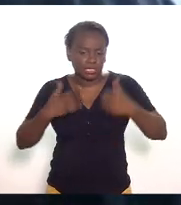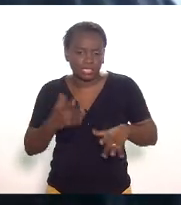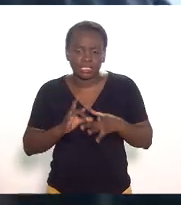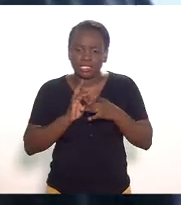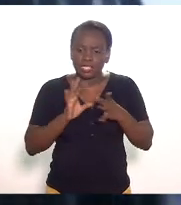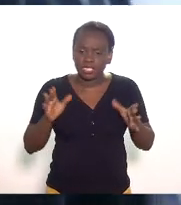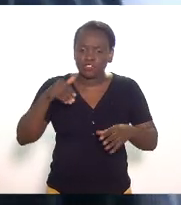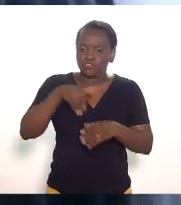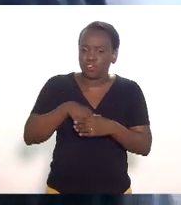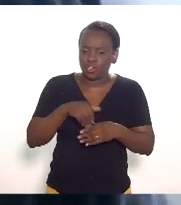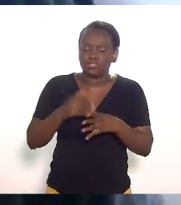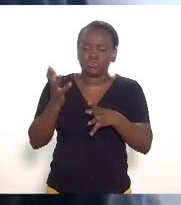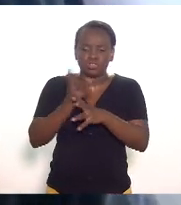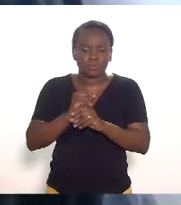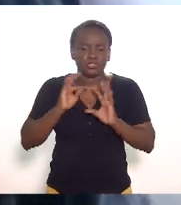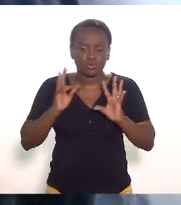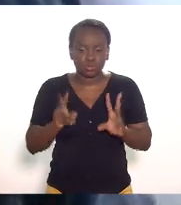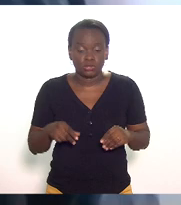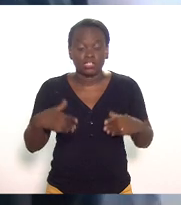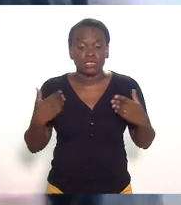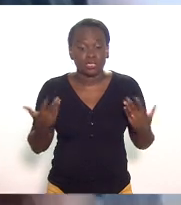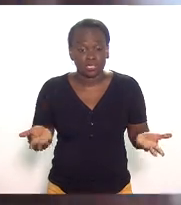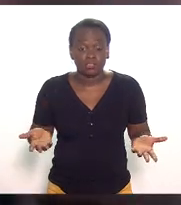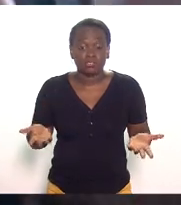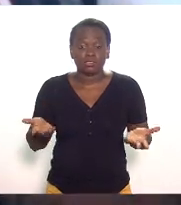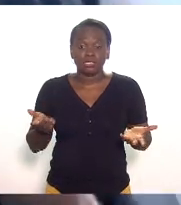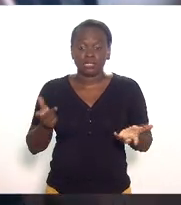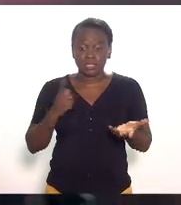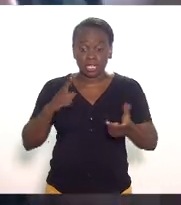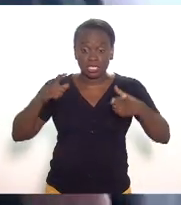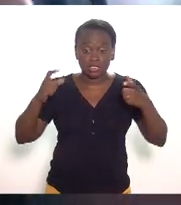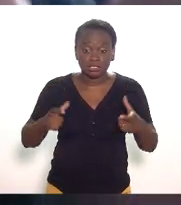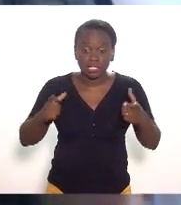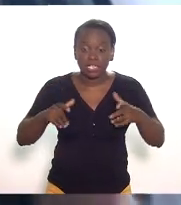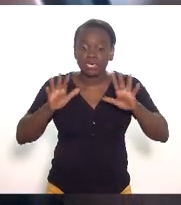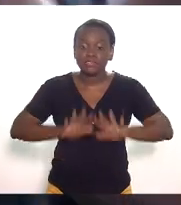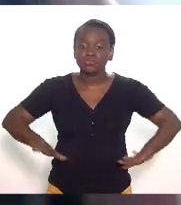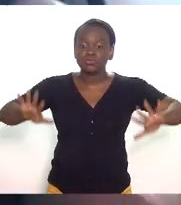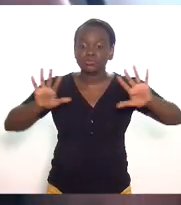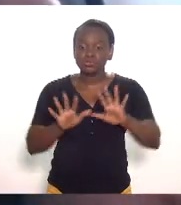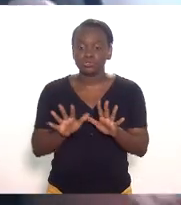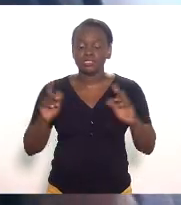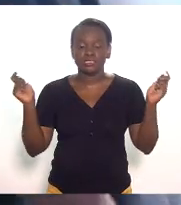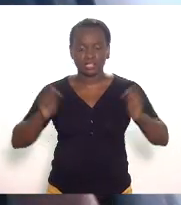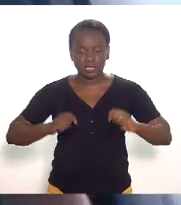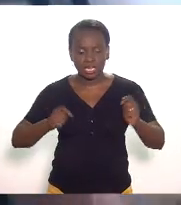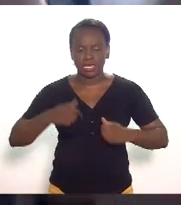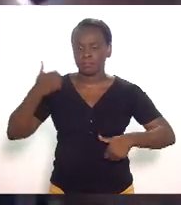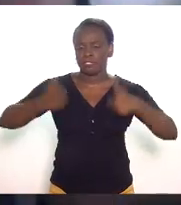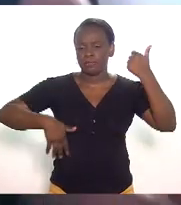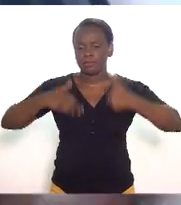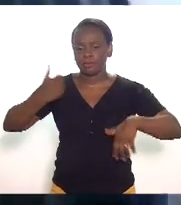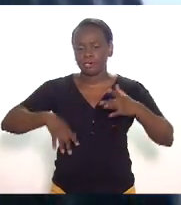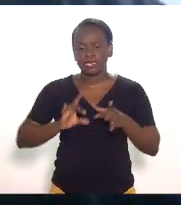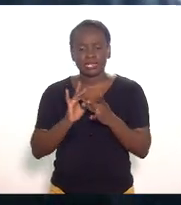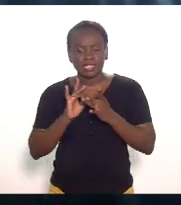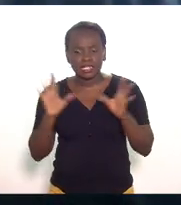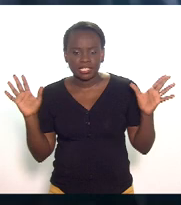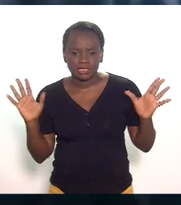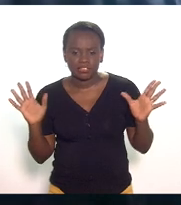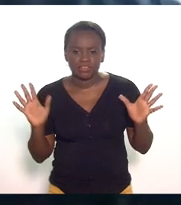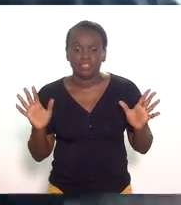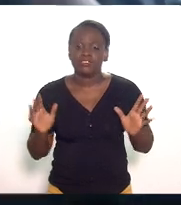são computados. Então, se tem um espaço que todos nós podemos nos manifestar livremente,